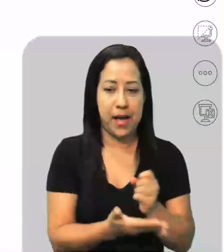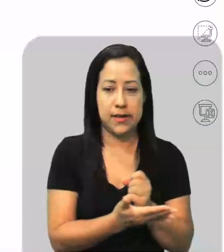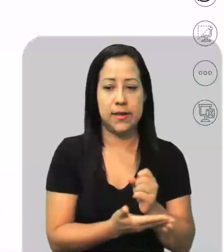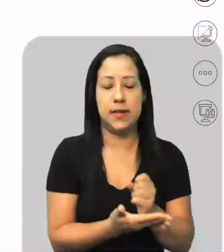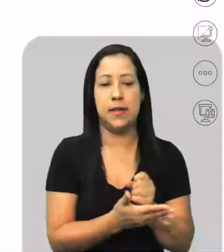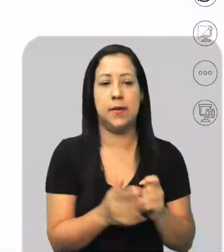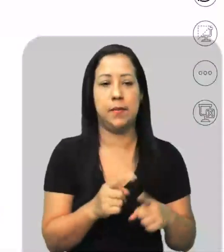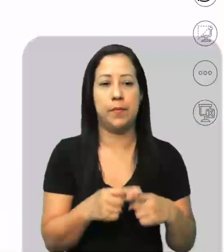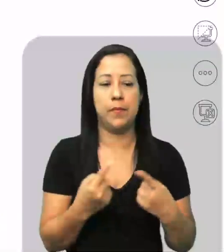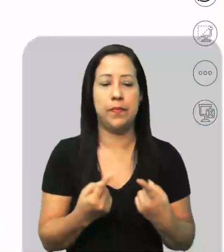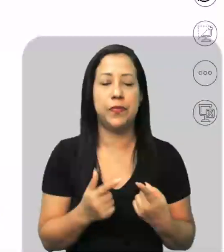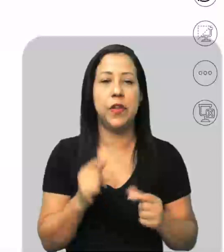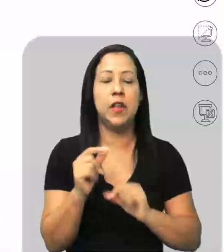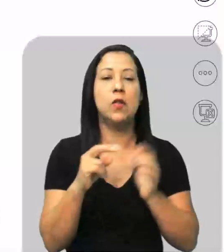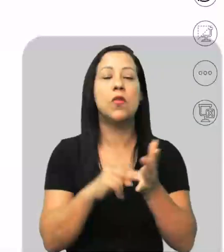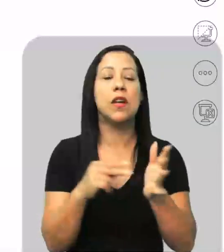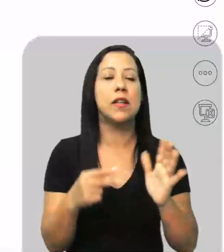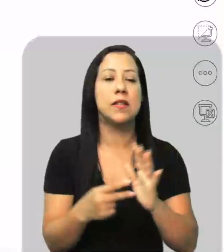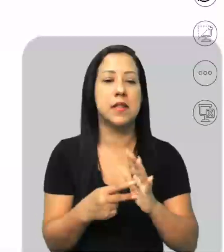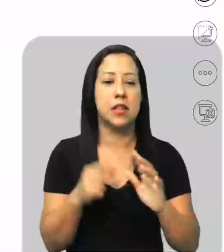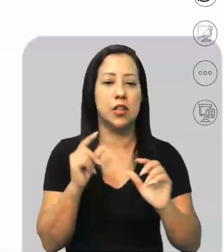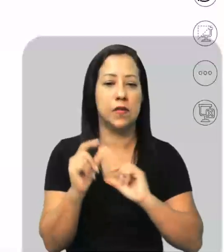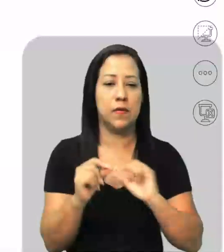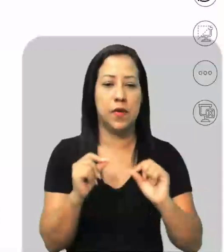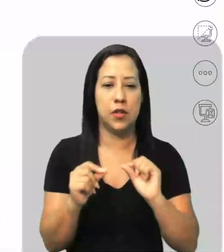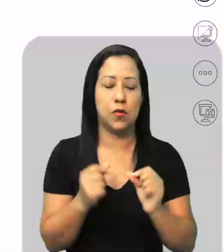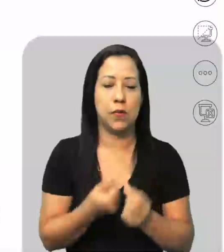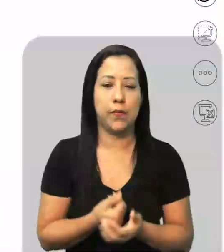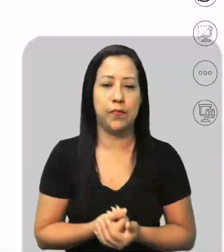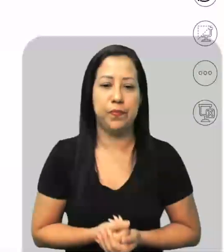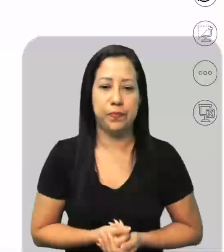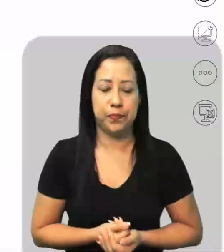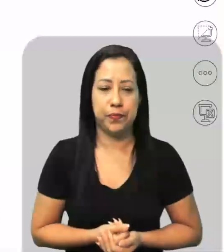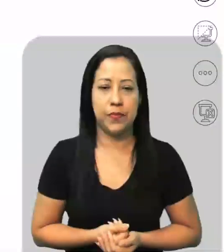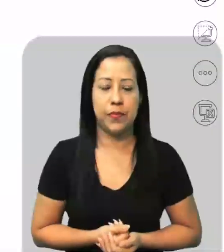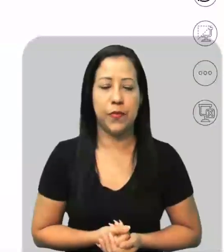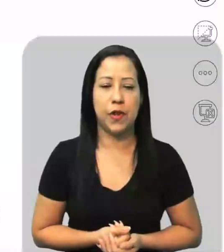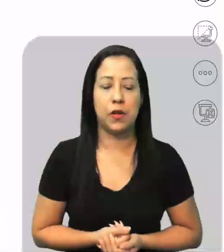Fatores de redução da taxa de fecundidade.